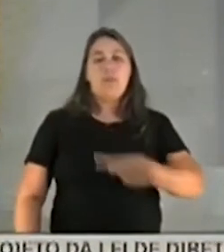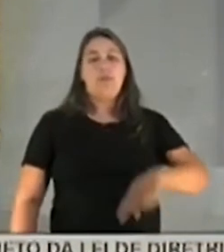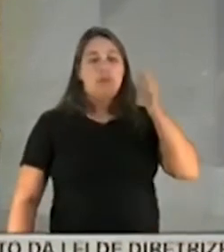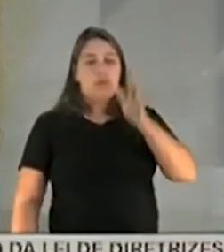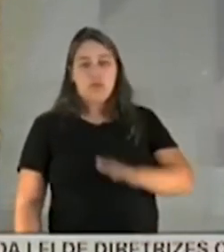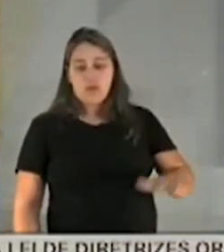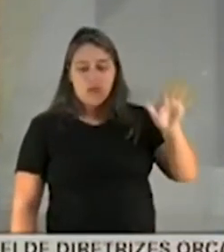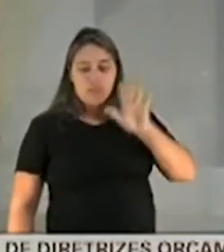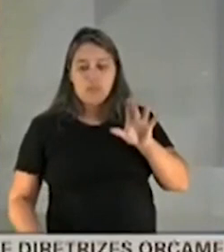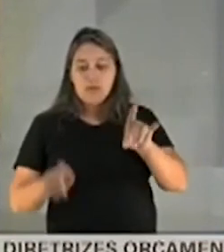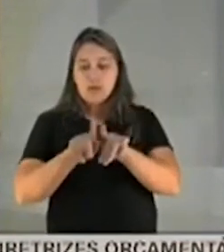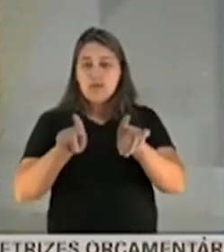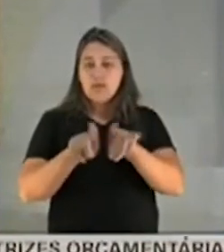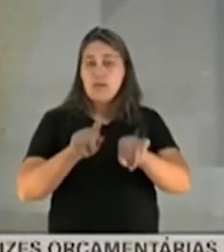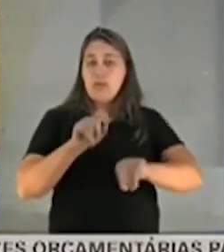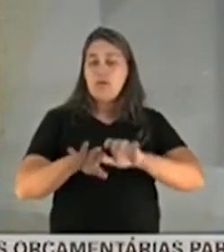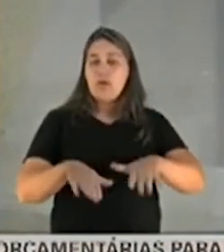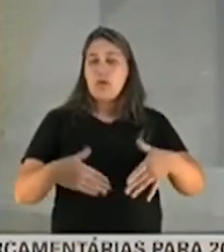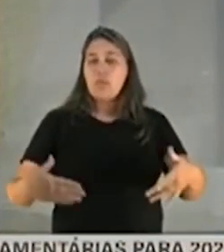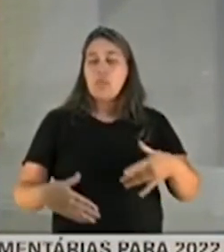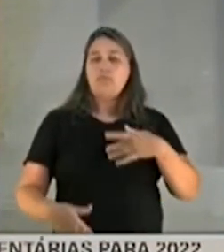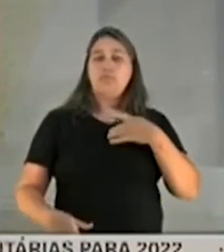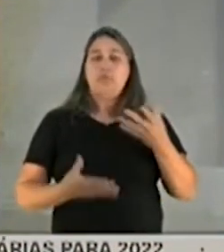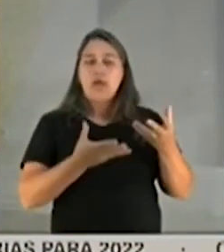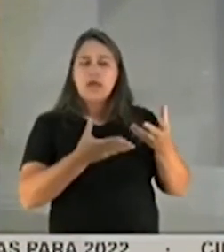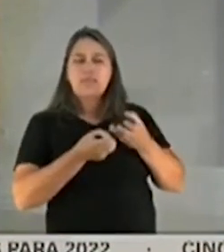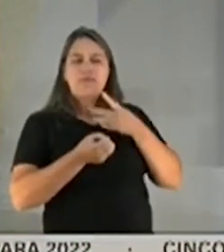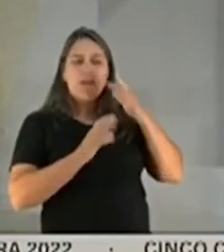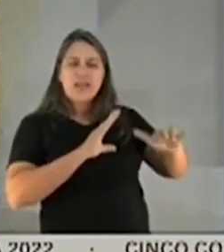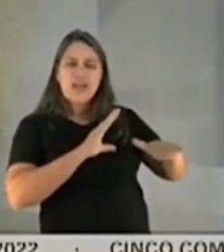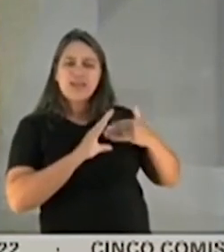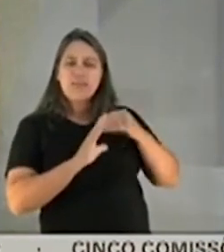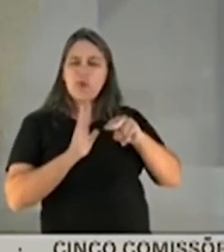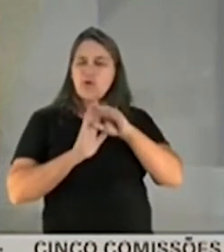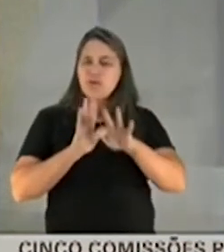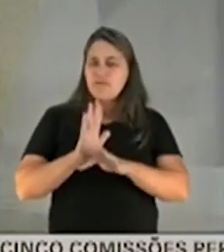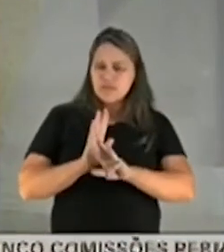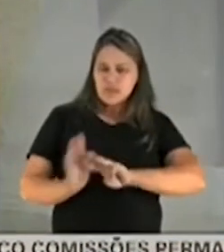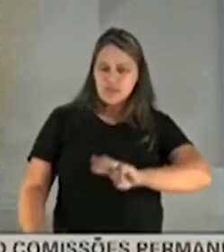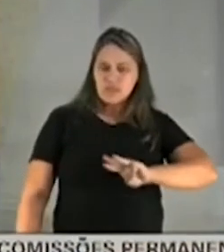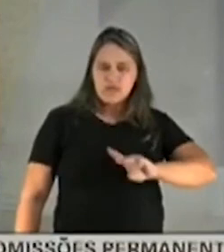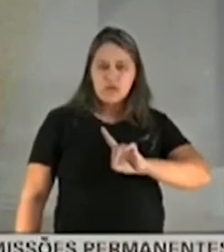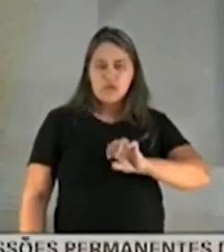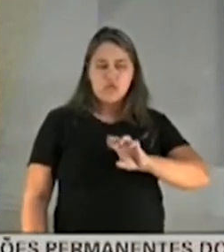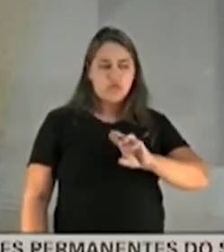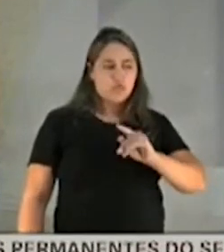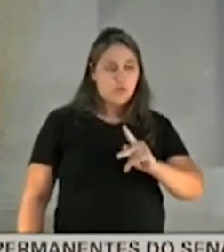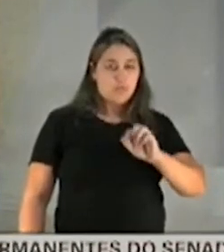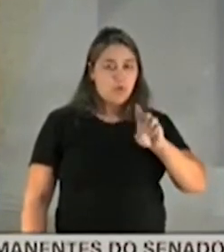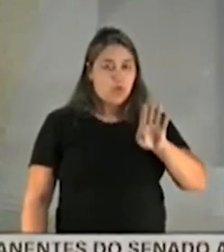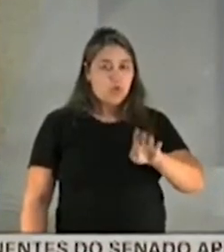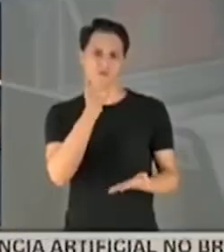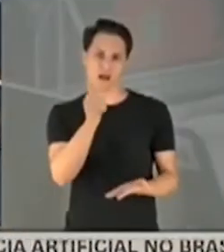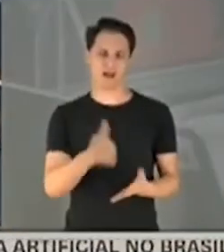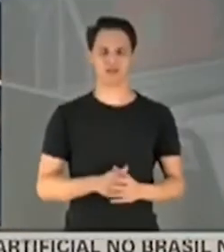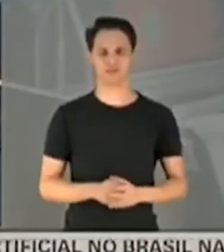República. E também em relação quando eles receberam, né? Eles dizem que receberam essa invoice no link do Dropbox no dia 18, o que